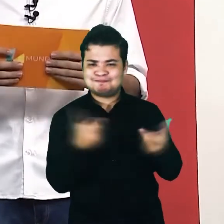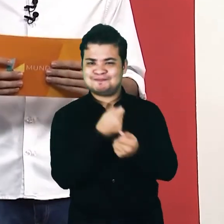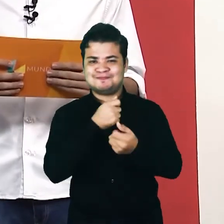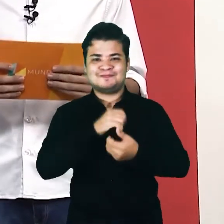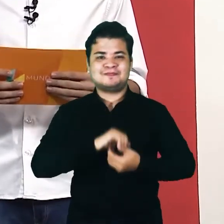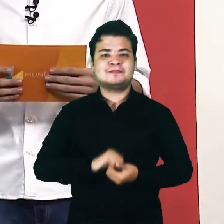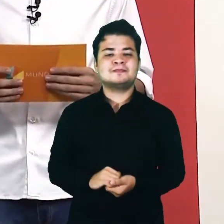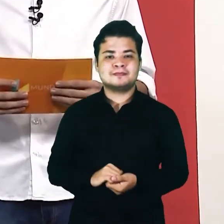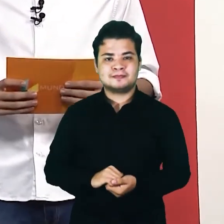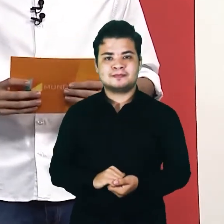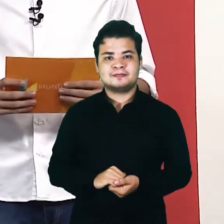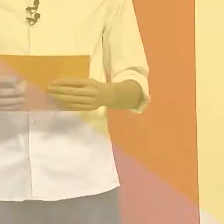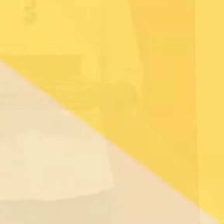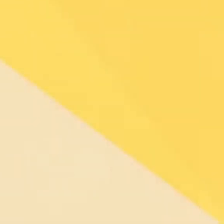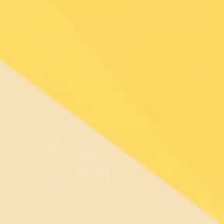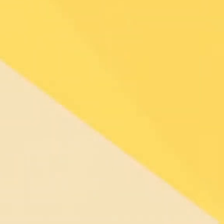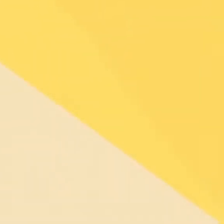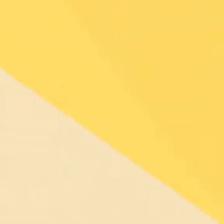está fantástico.